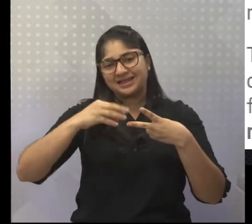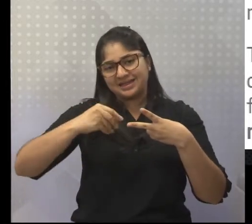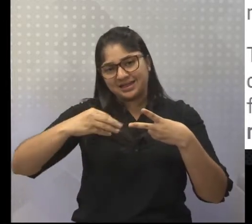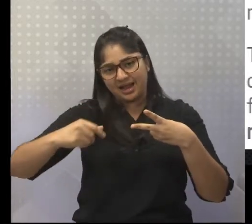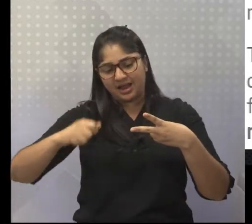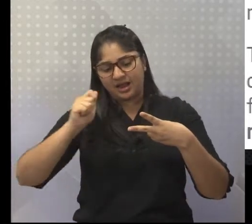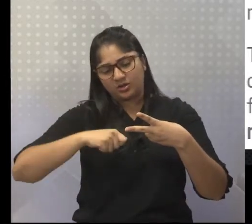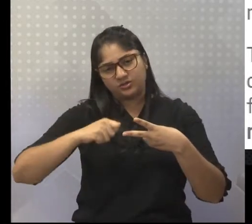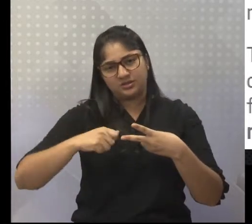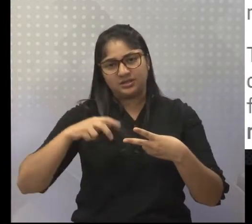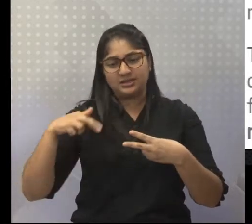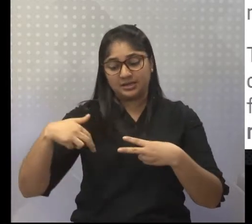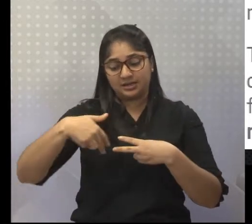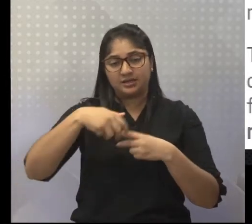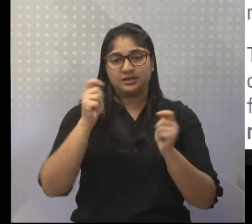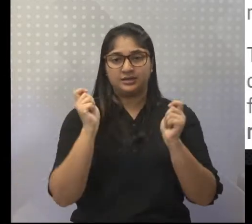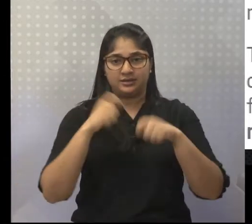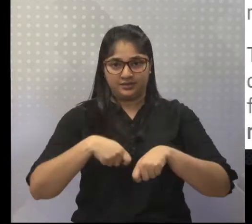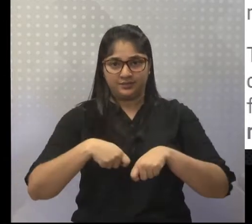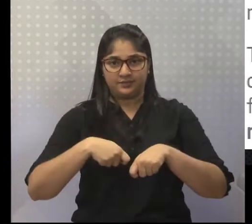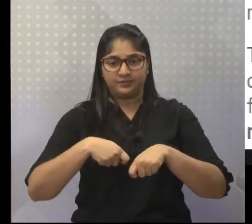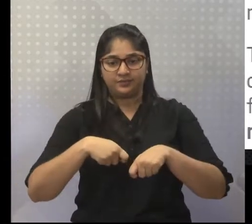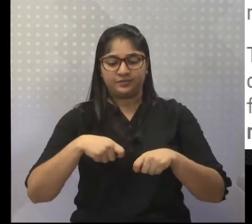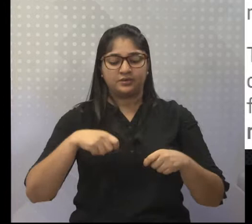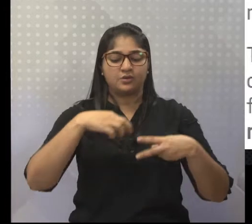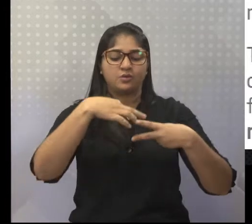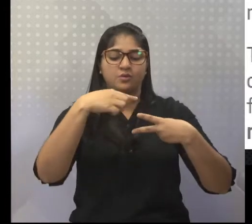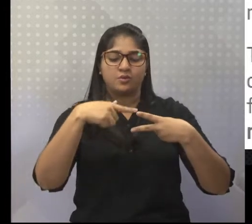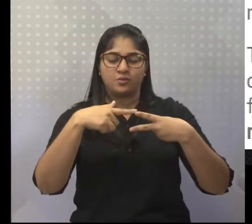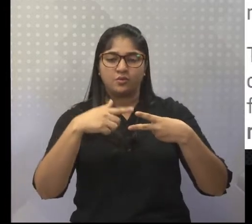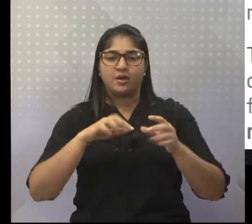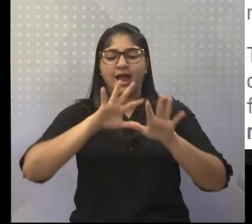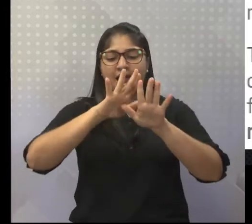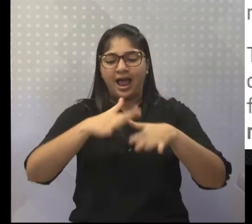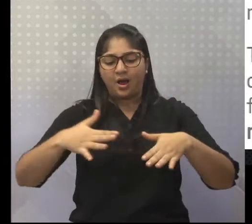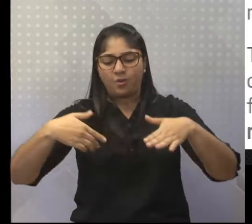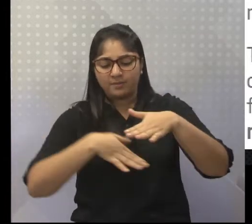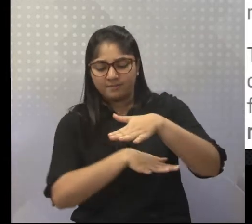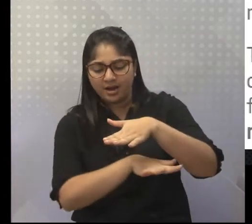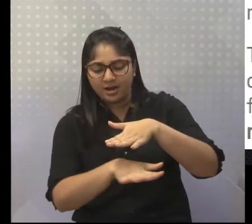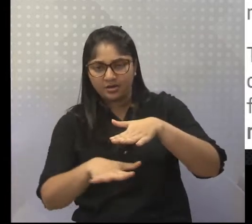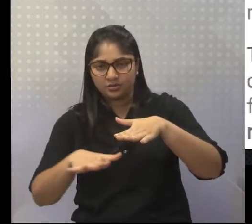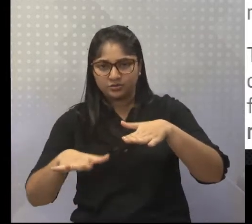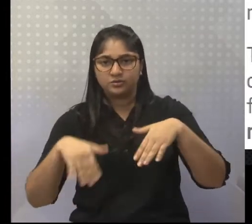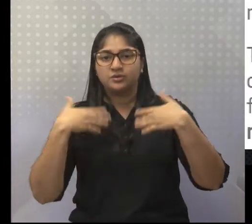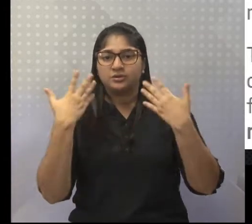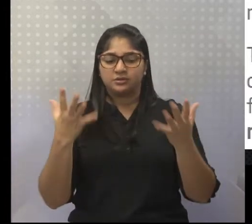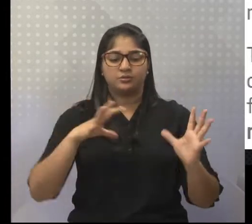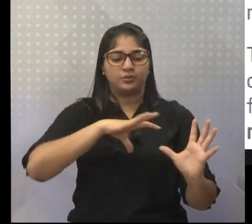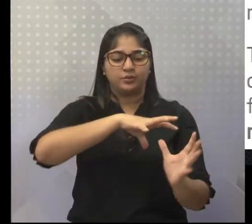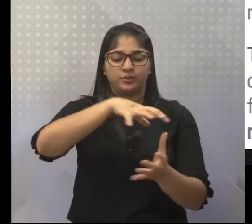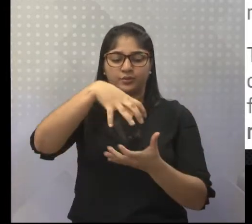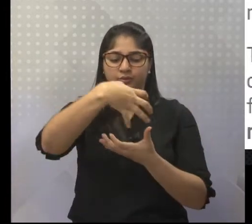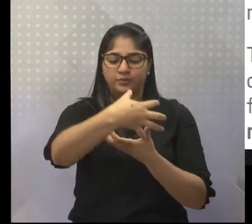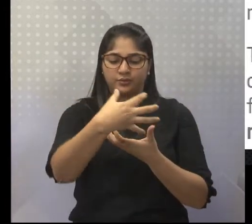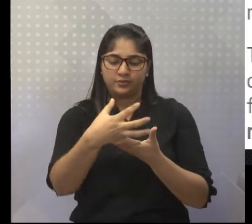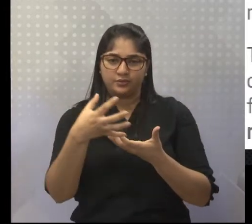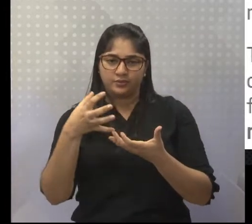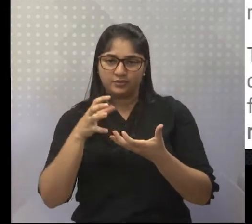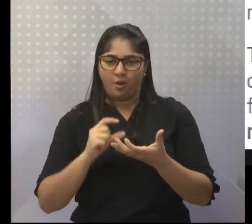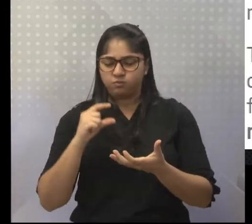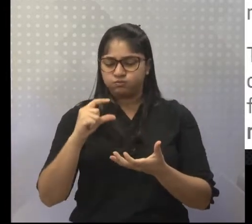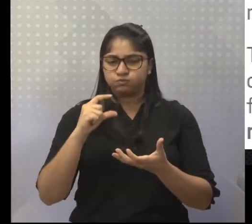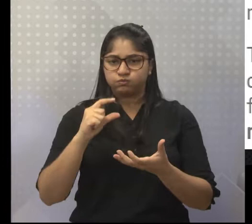a crosta oceânica situa-se abaixo dos oceanos e mares a crosta continental mais espessa que a